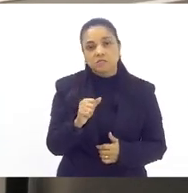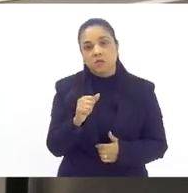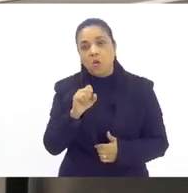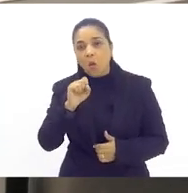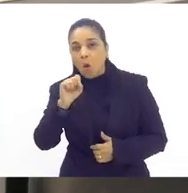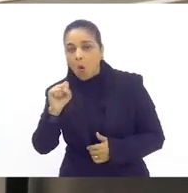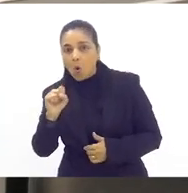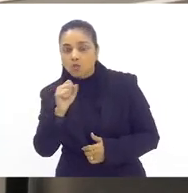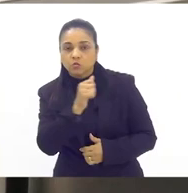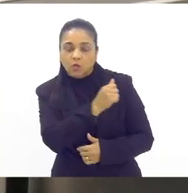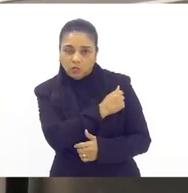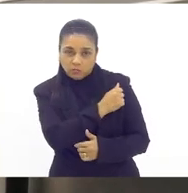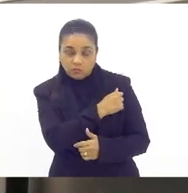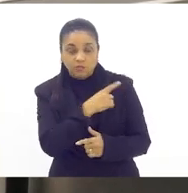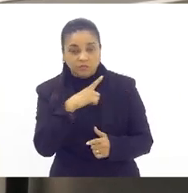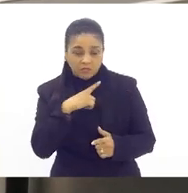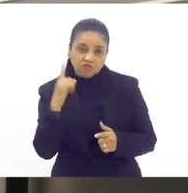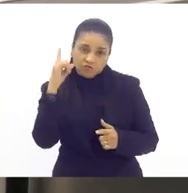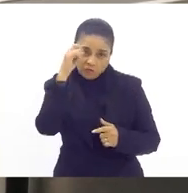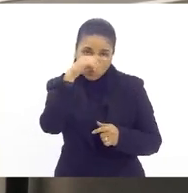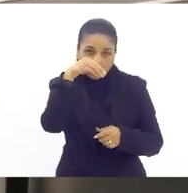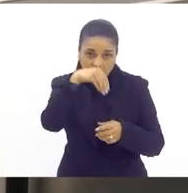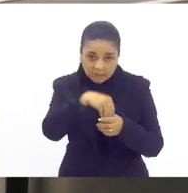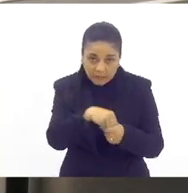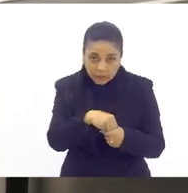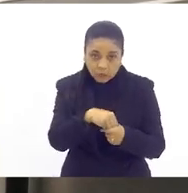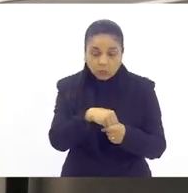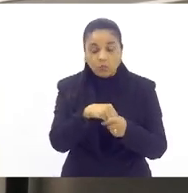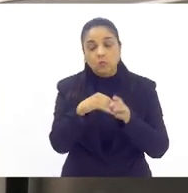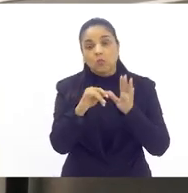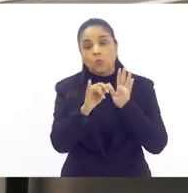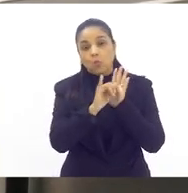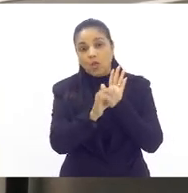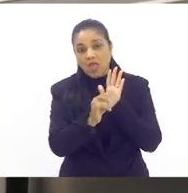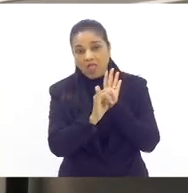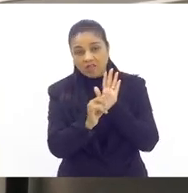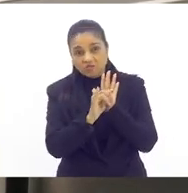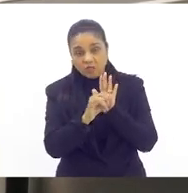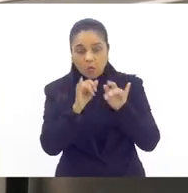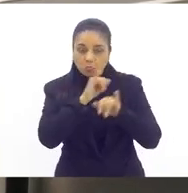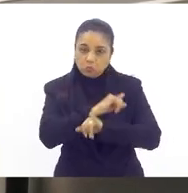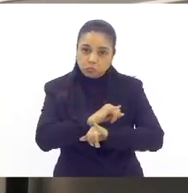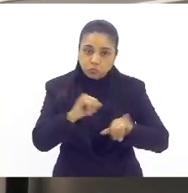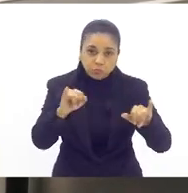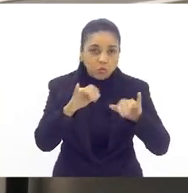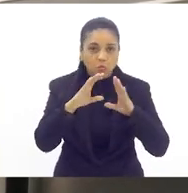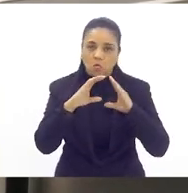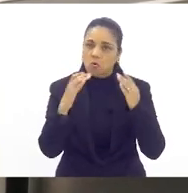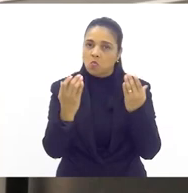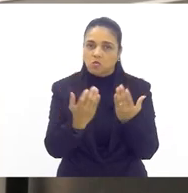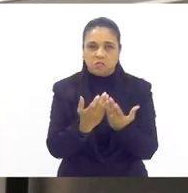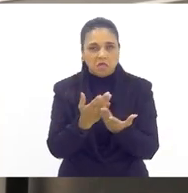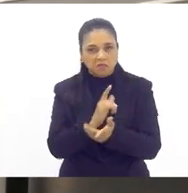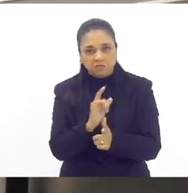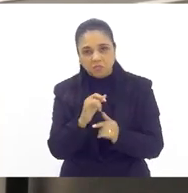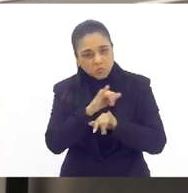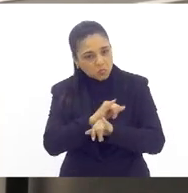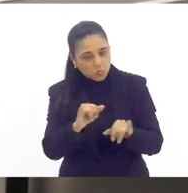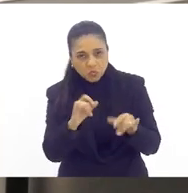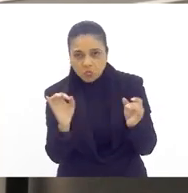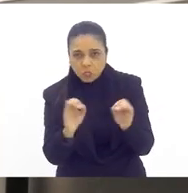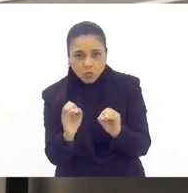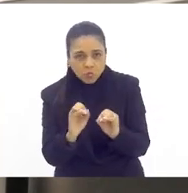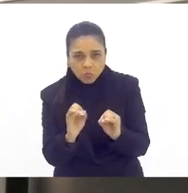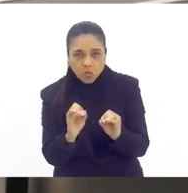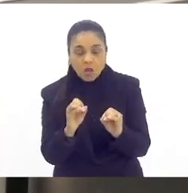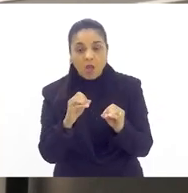de se manter lá dentro o edital não é divulgado para comunidade o próprio bairro